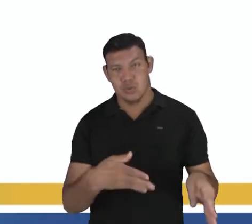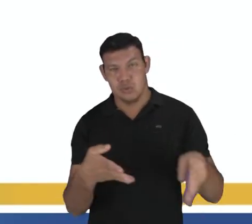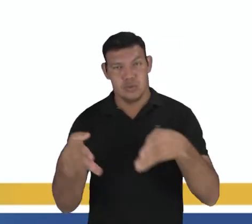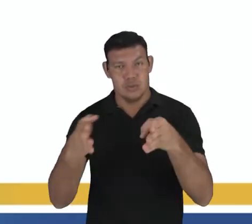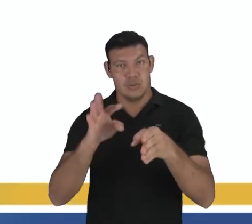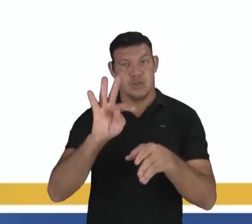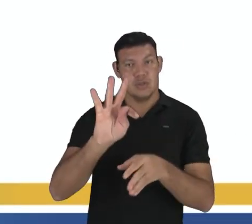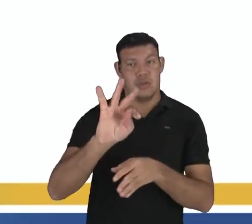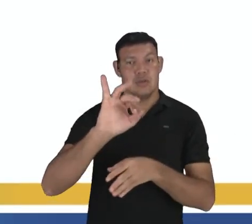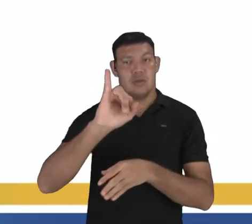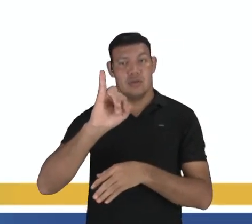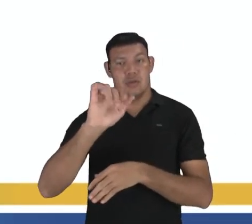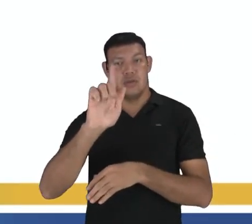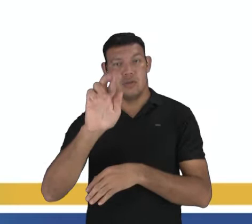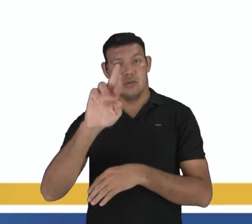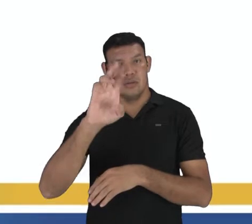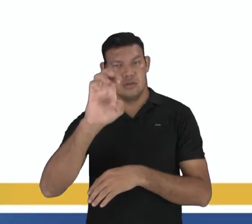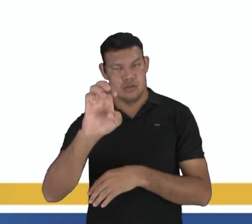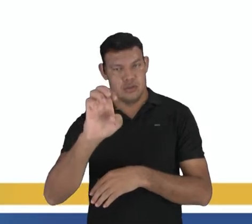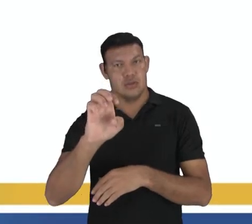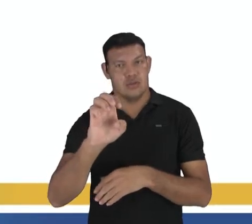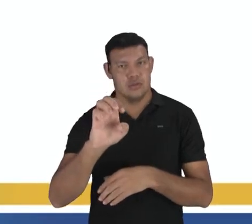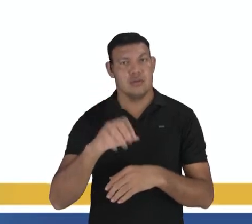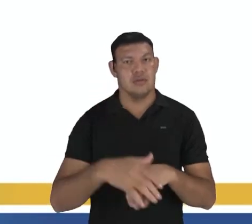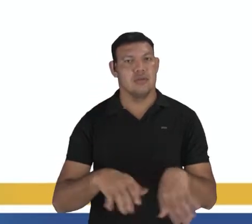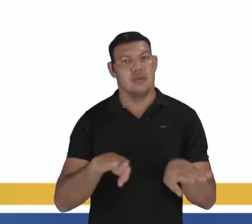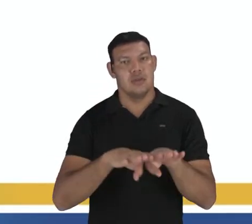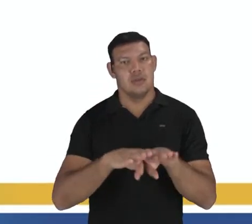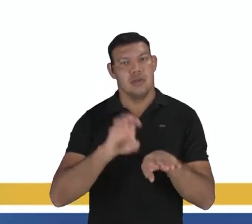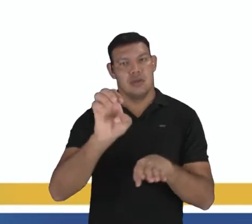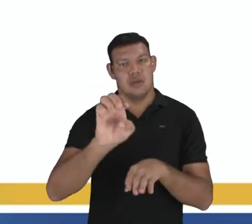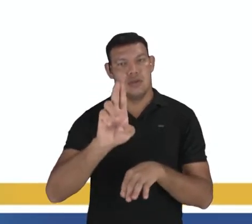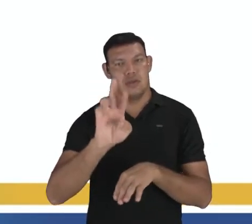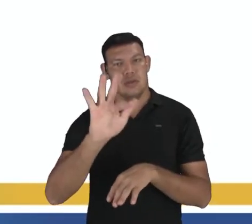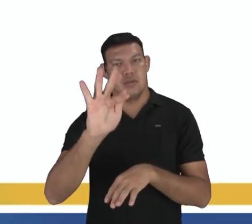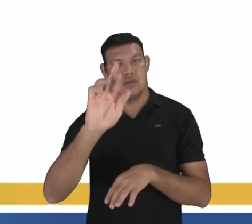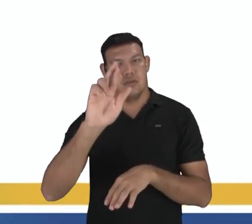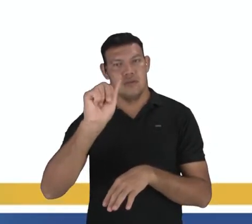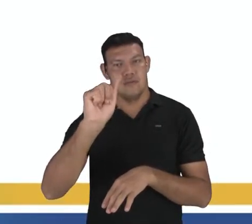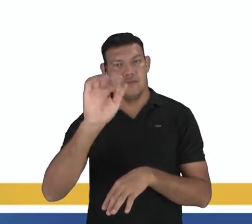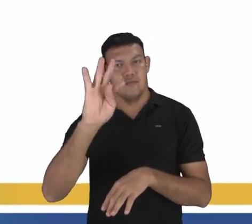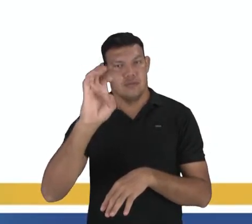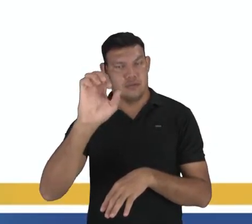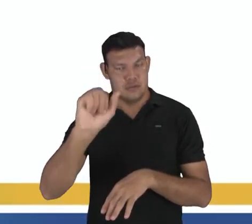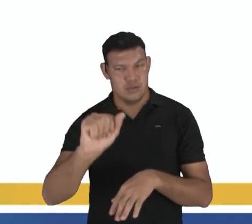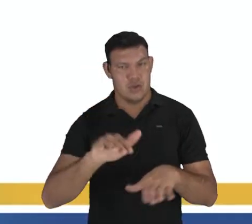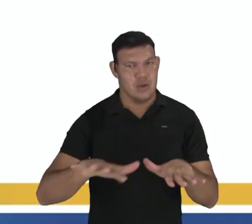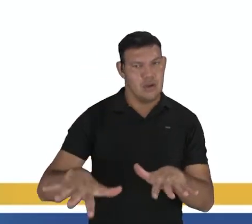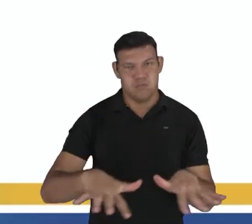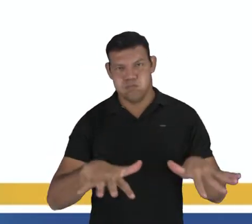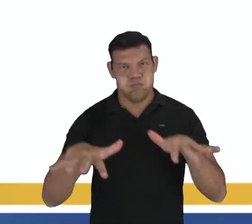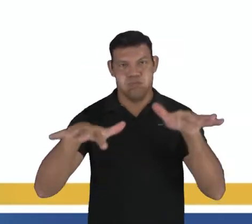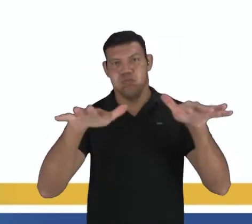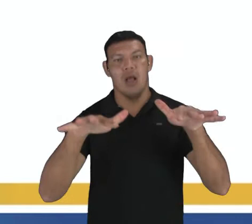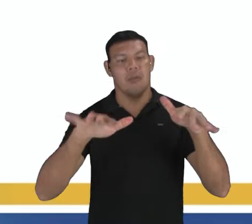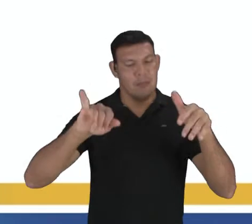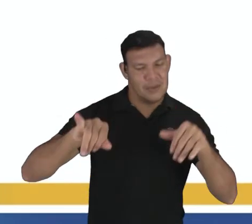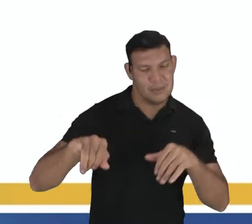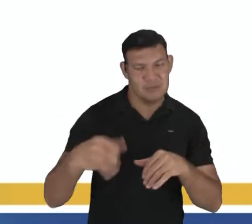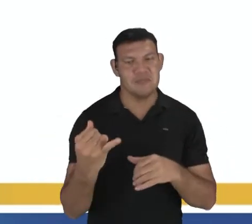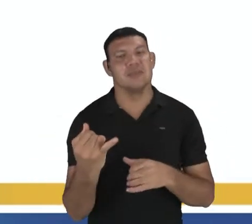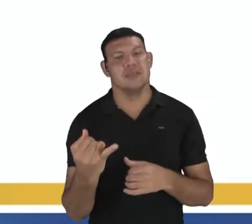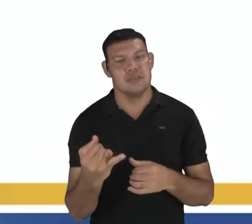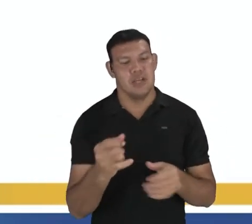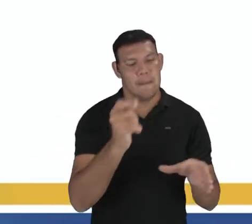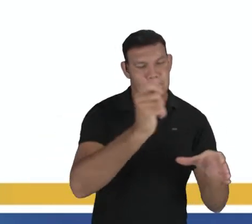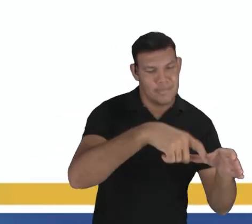aproveitaram então aí as enchentes, né? Por conta da cheia dos rios, eles acabaram desenvolvendo a agricultura,